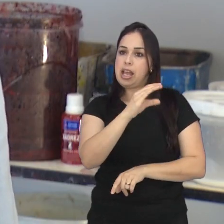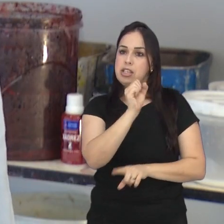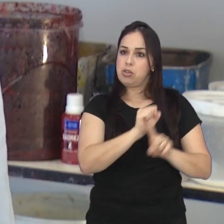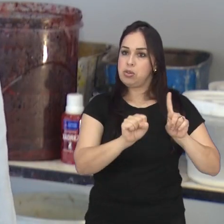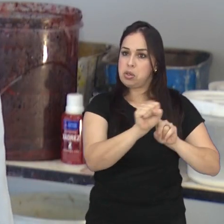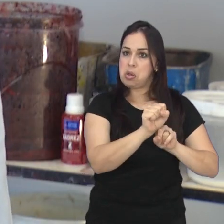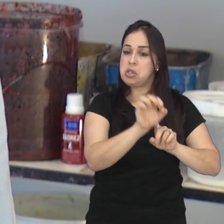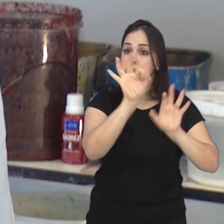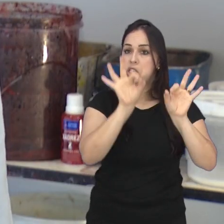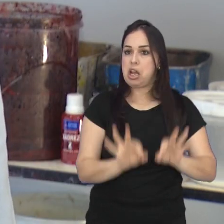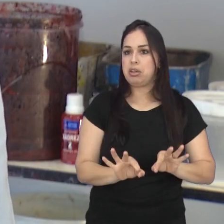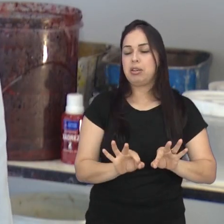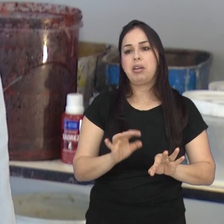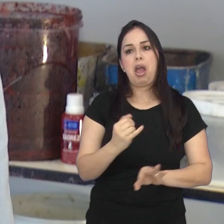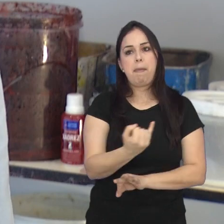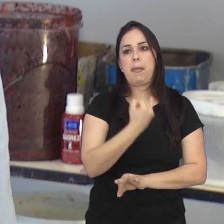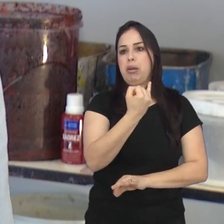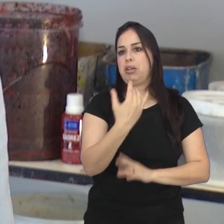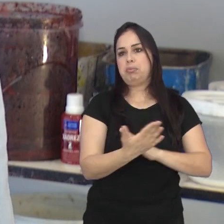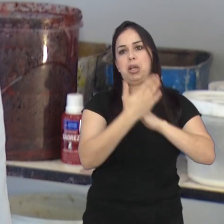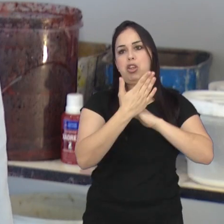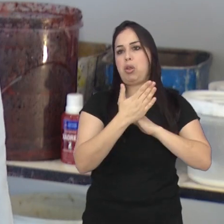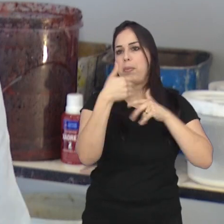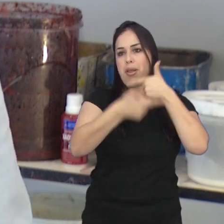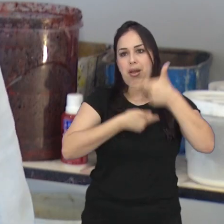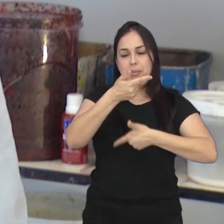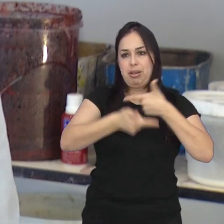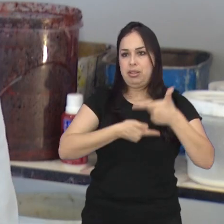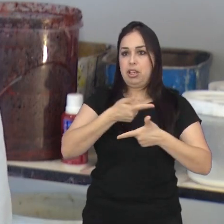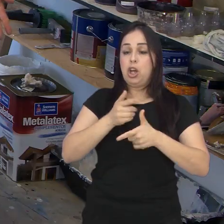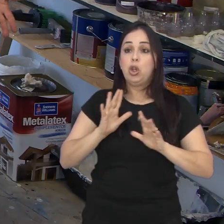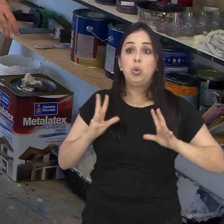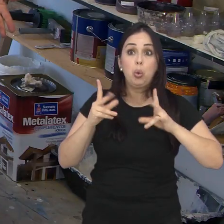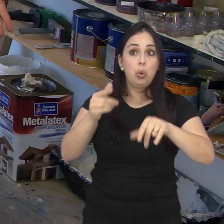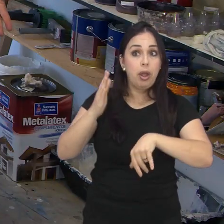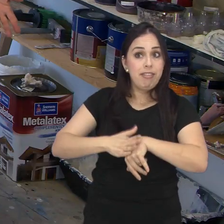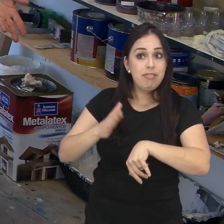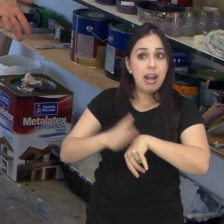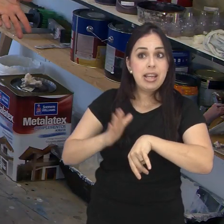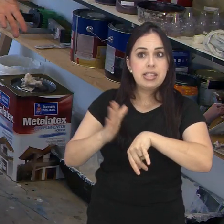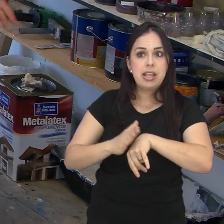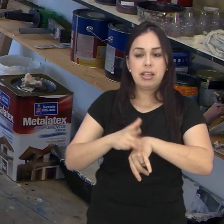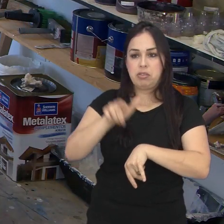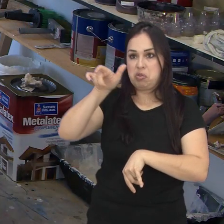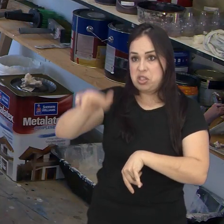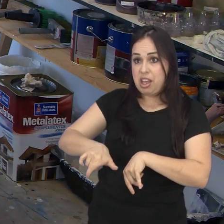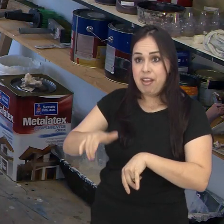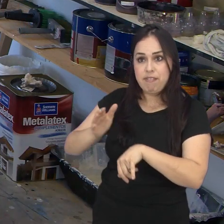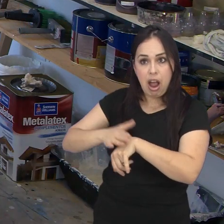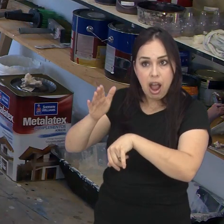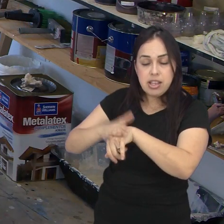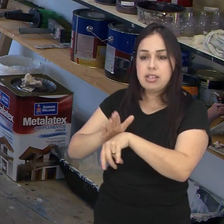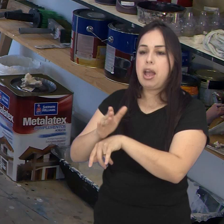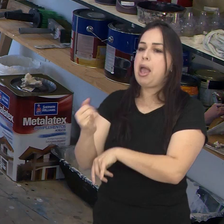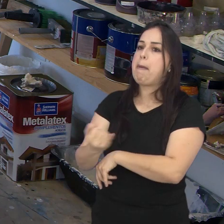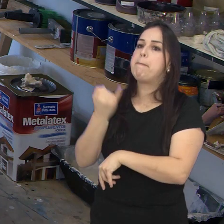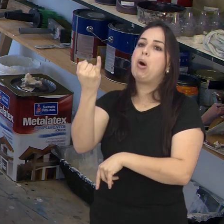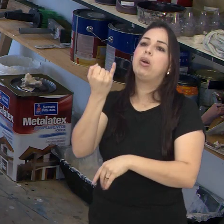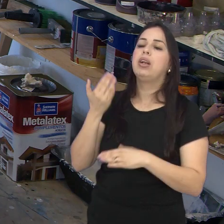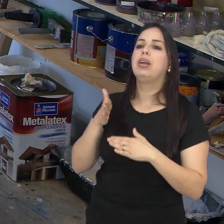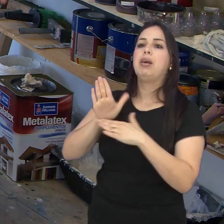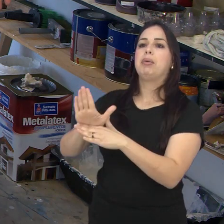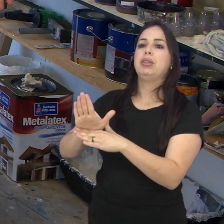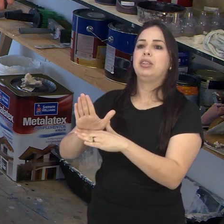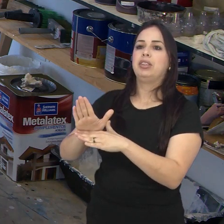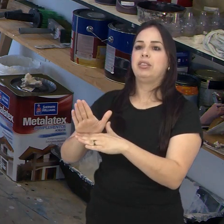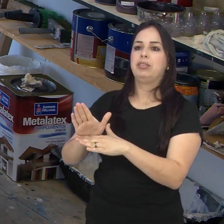com certeza, foi muito importante para o meu trabalho. Tudo que a gente faz é importante, né? Tudo que você fez na sua vida é importante,